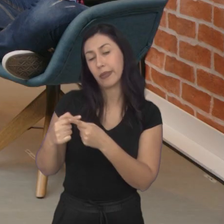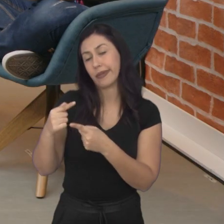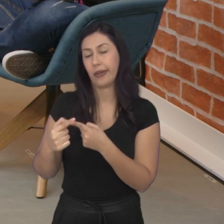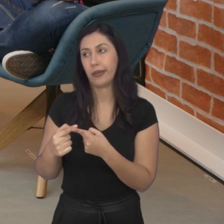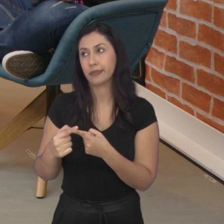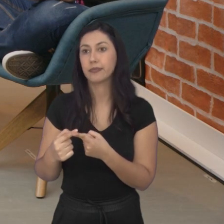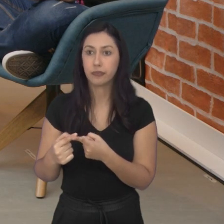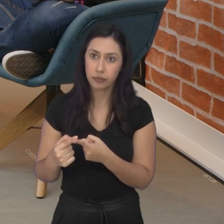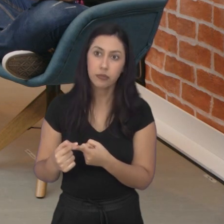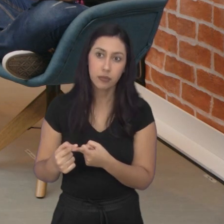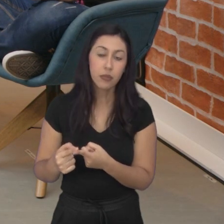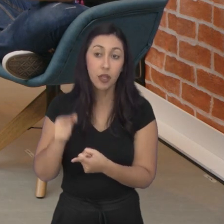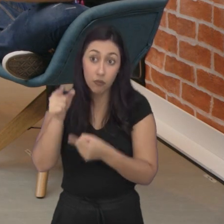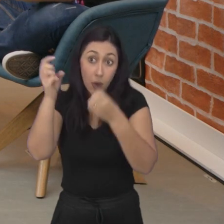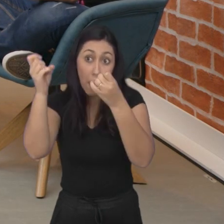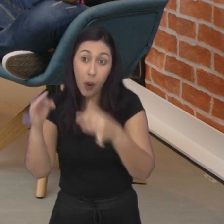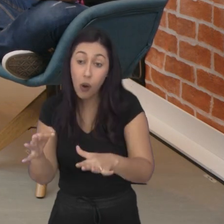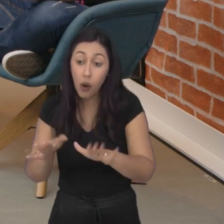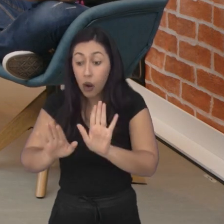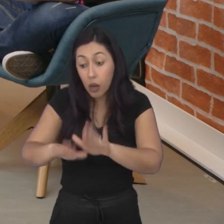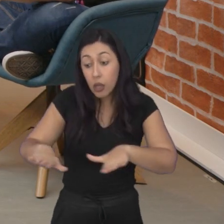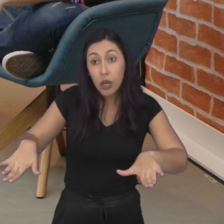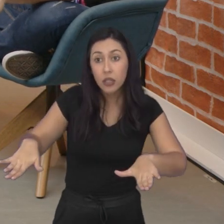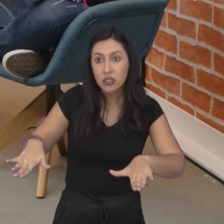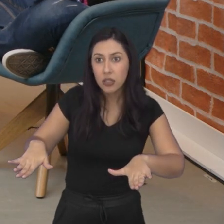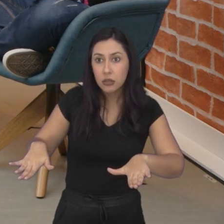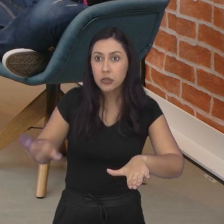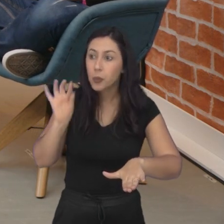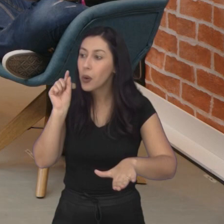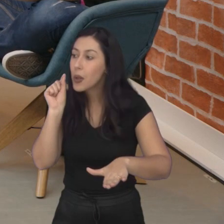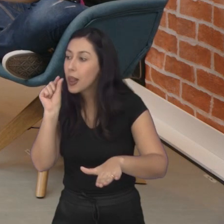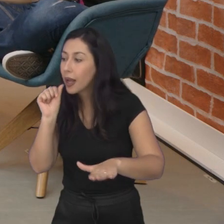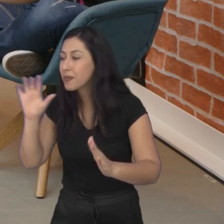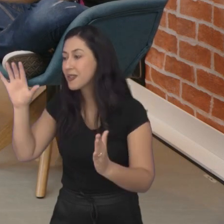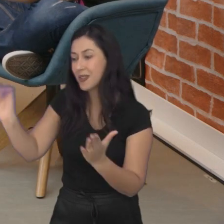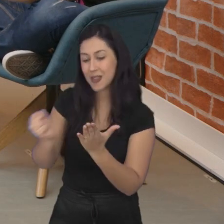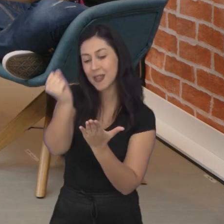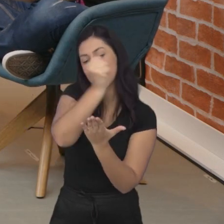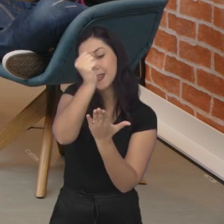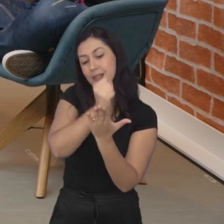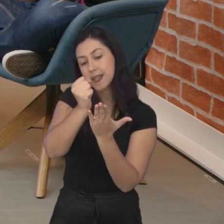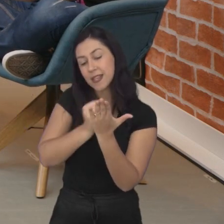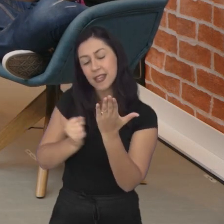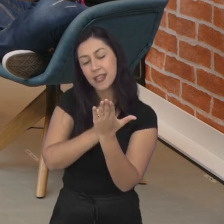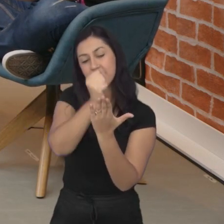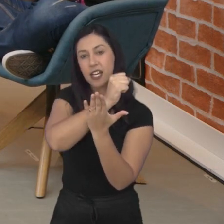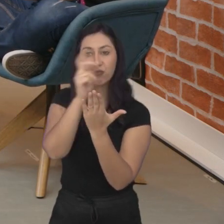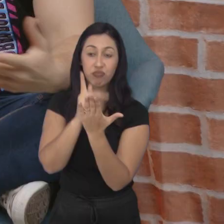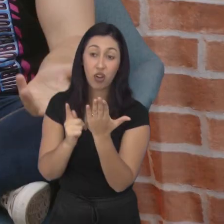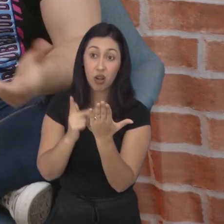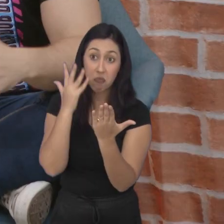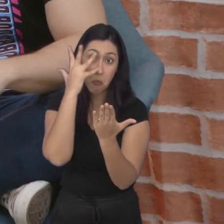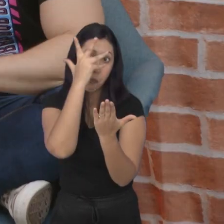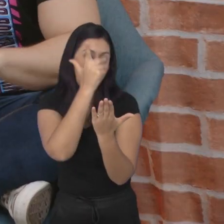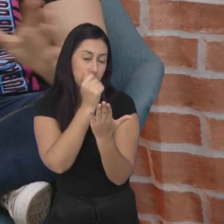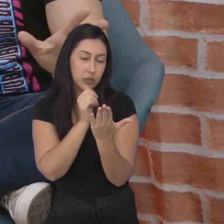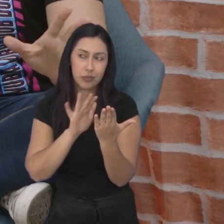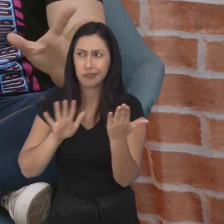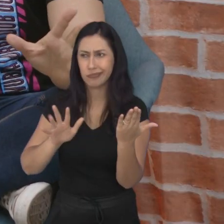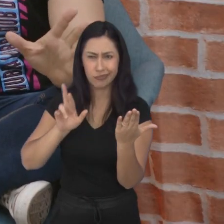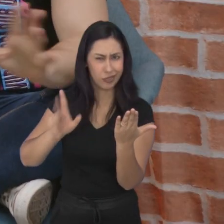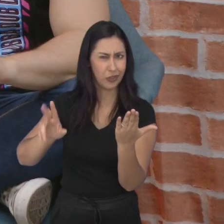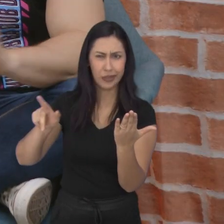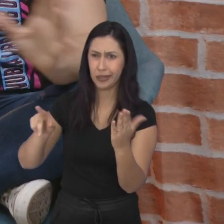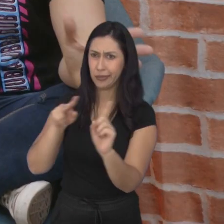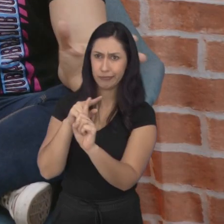quase instintivo. Todo mundo, qualquer criança, adulto, quem for, pegou um lápis, um papel, vai rabiscar alguma coisa, né? Você vai ficar bonito, você não vai, são uns 500, até